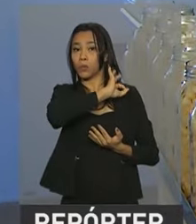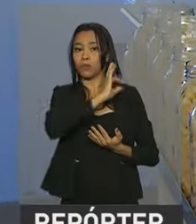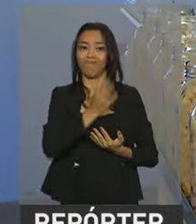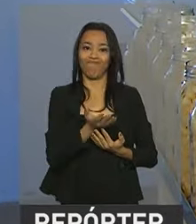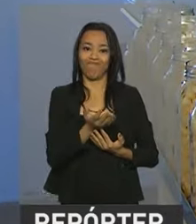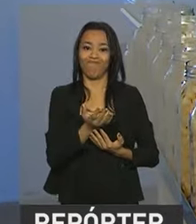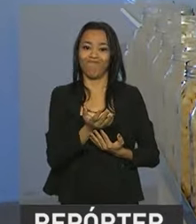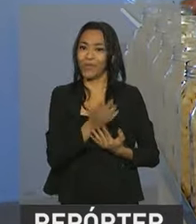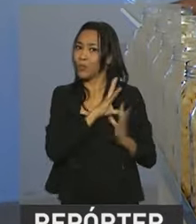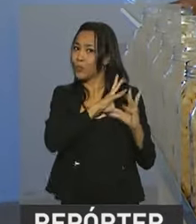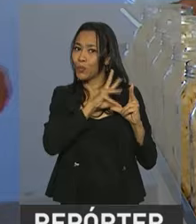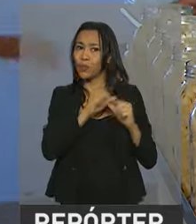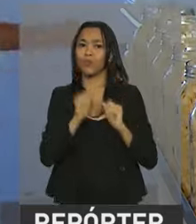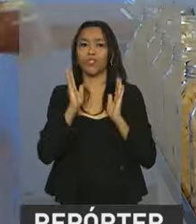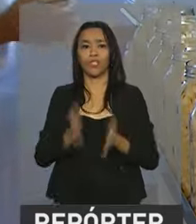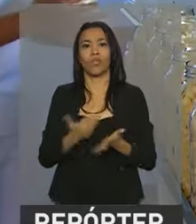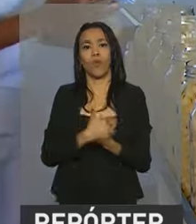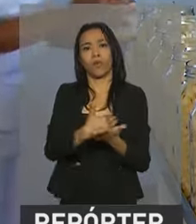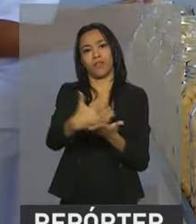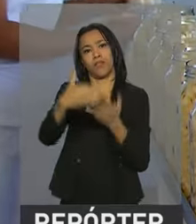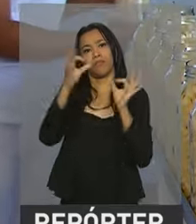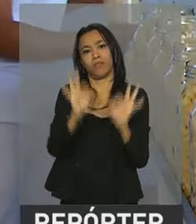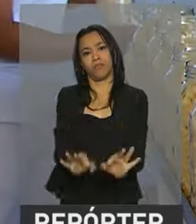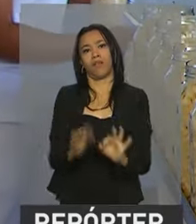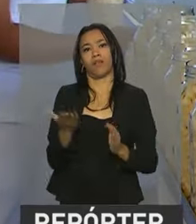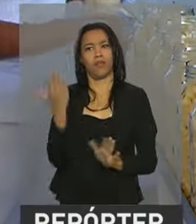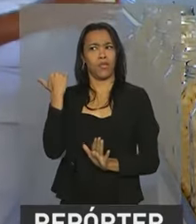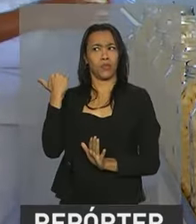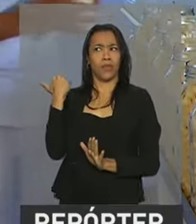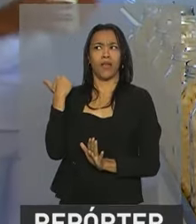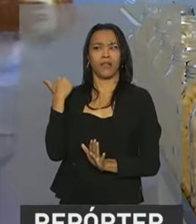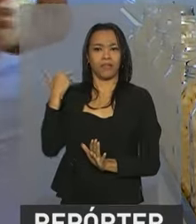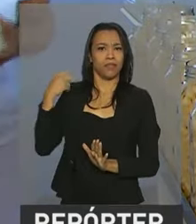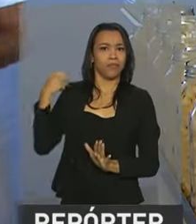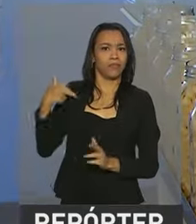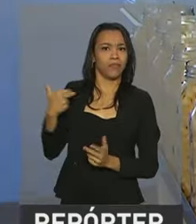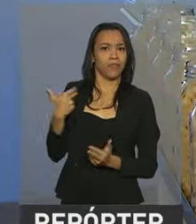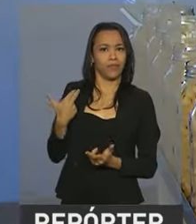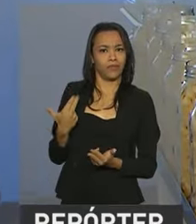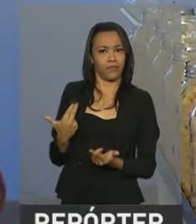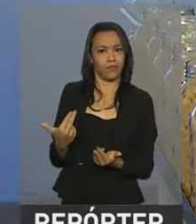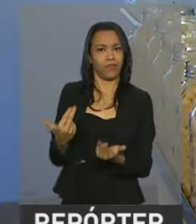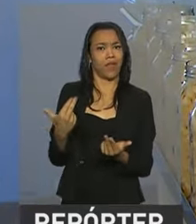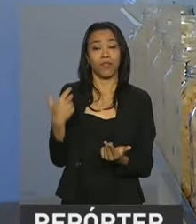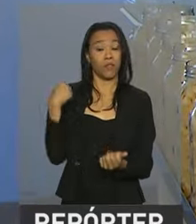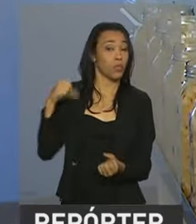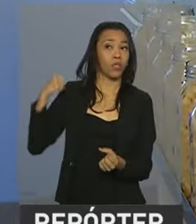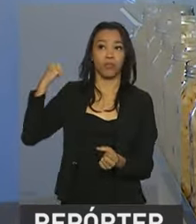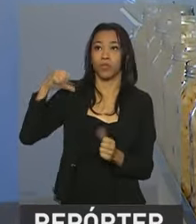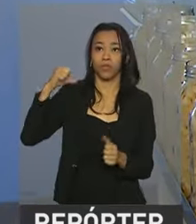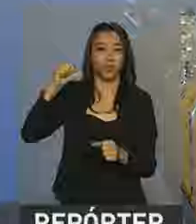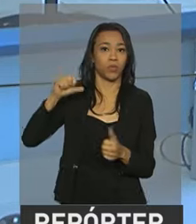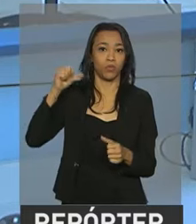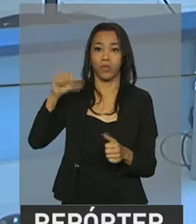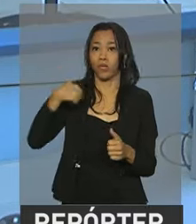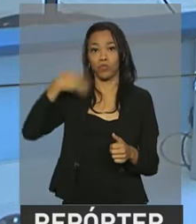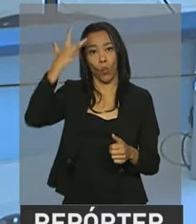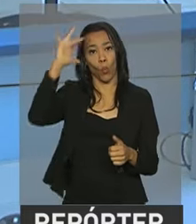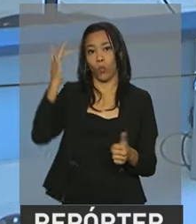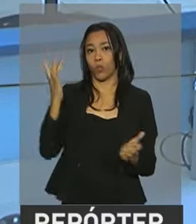feito tudo certinho desde o primeiro rótulo né a gente ao longo dos anos teve que fazer várias modificações